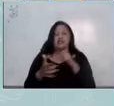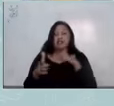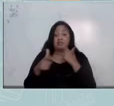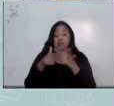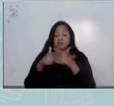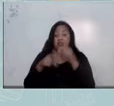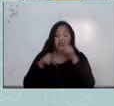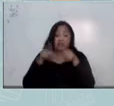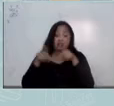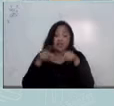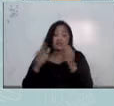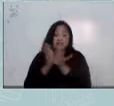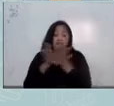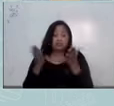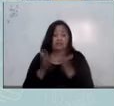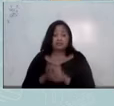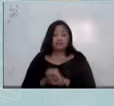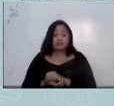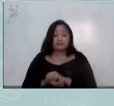Então,